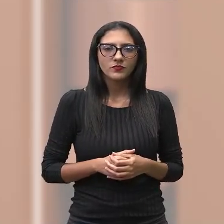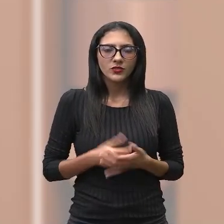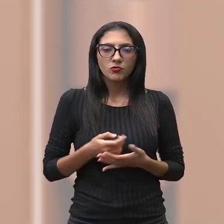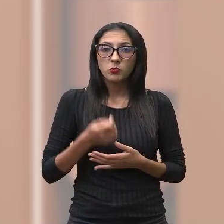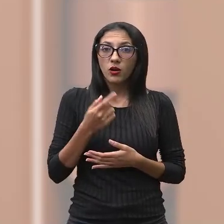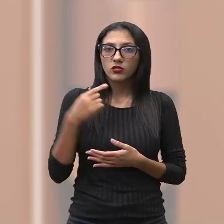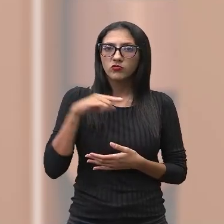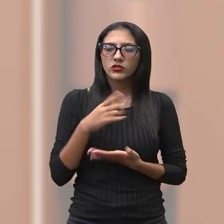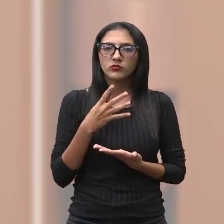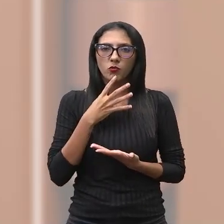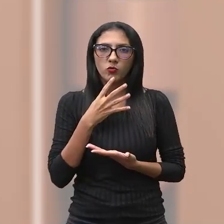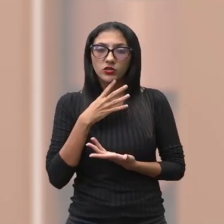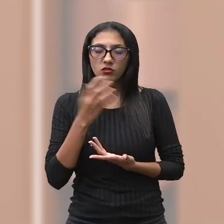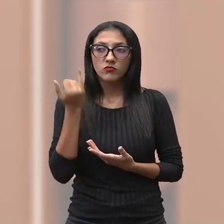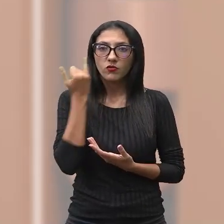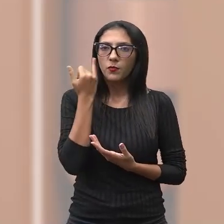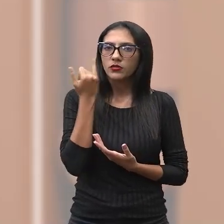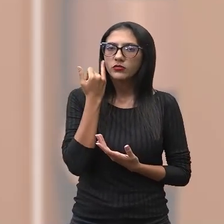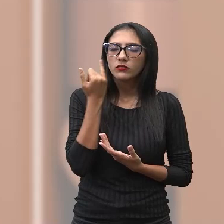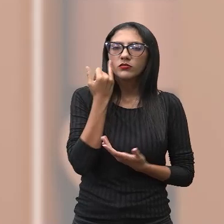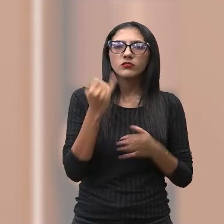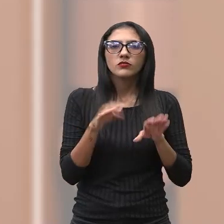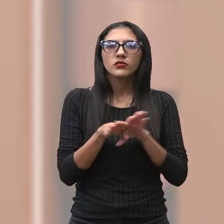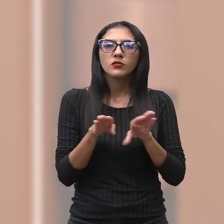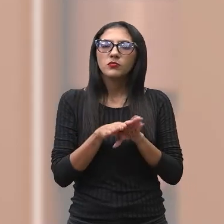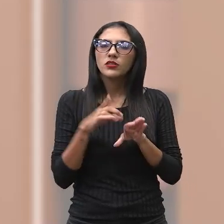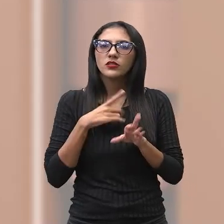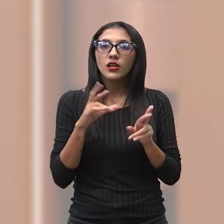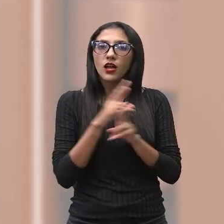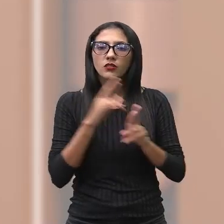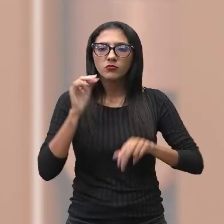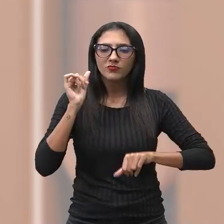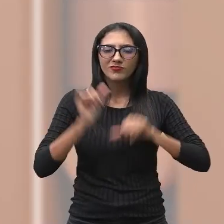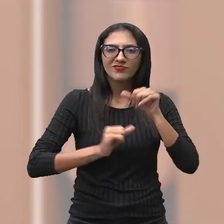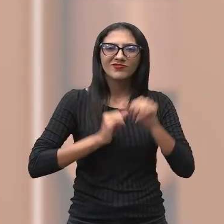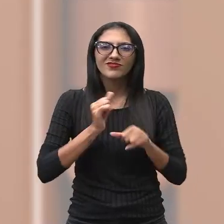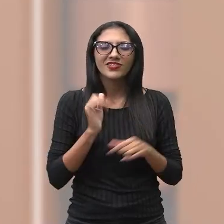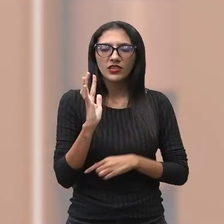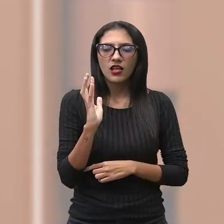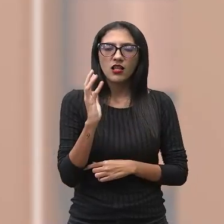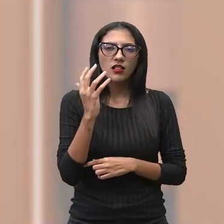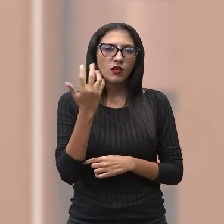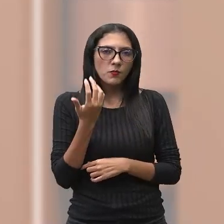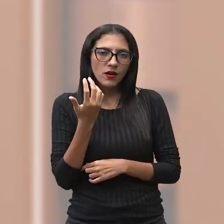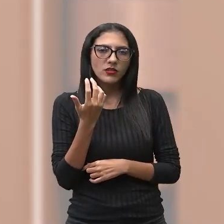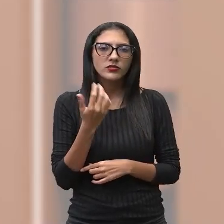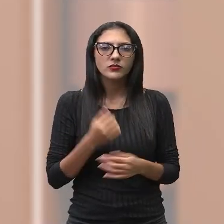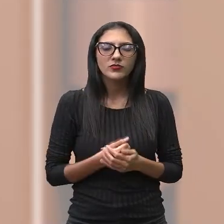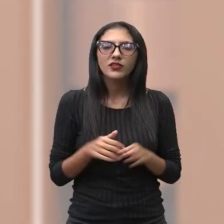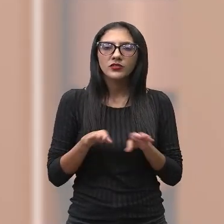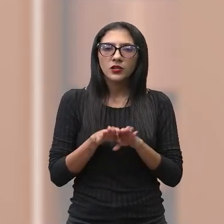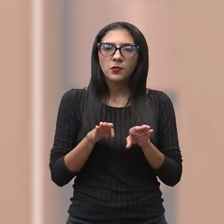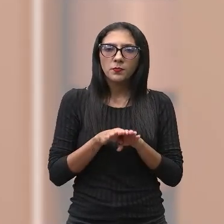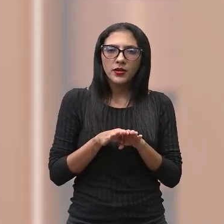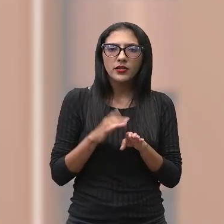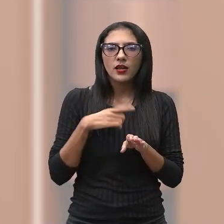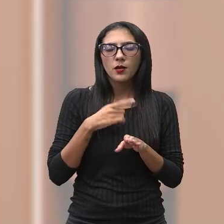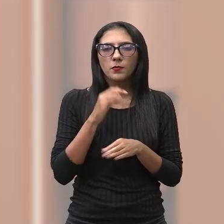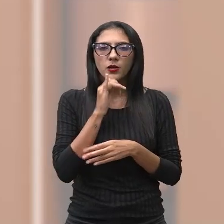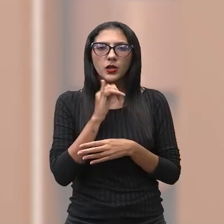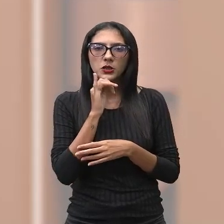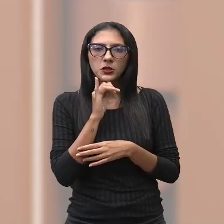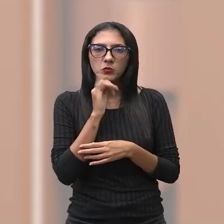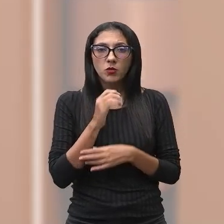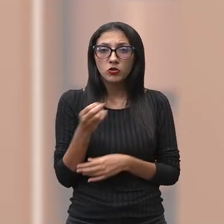a ouvir falar sobre isso. Essa questão aí que se refere às mudanças climáticas também tem feito aí um